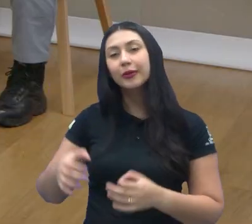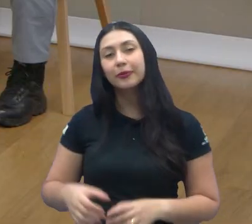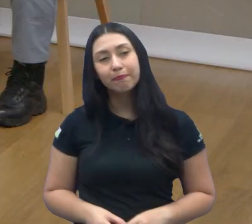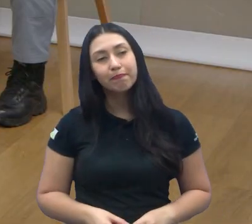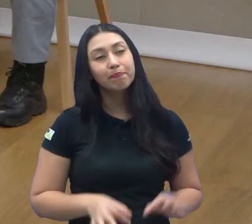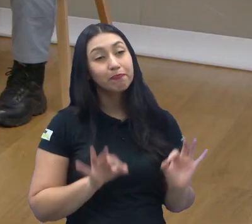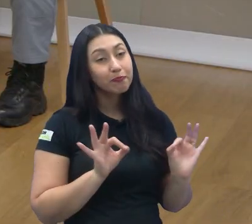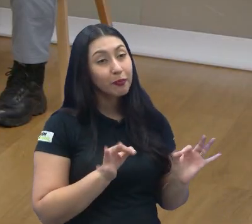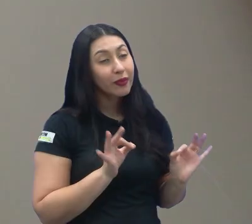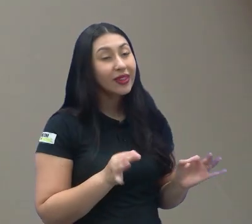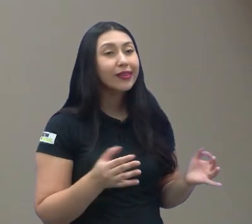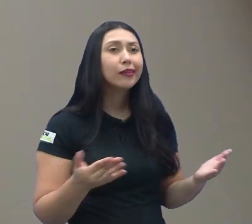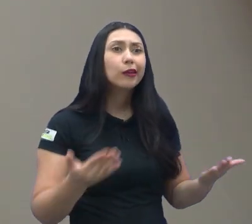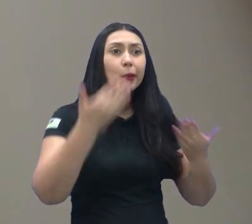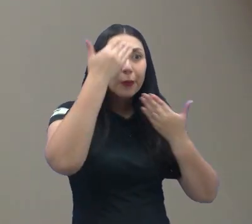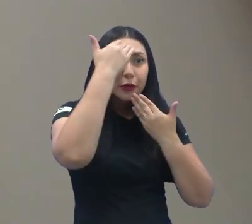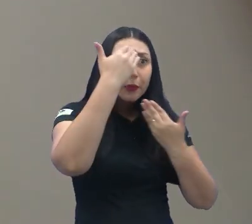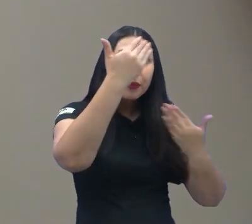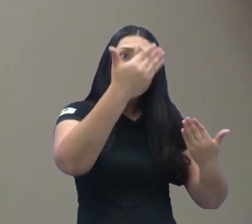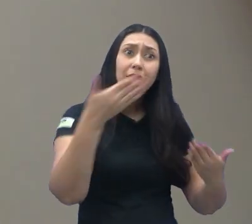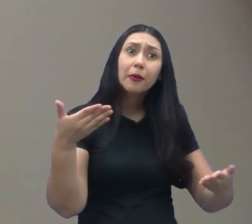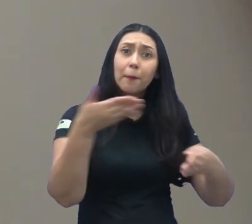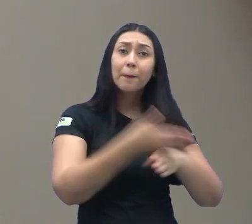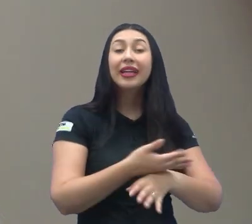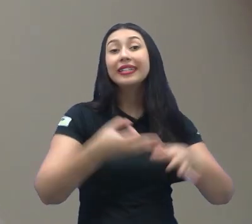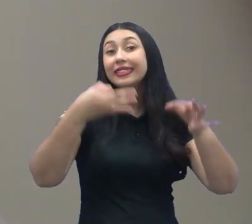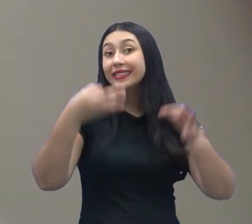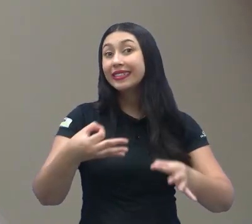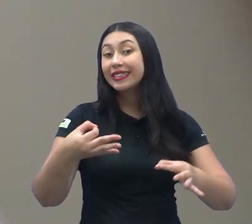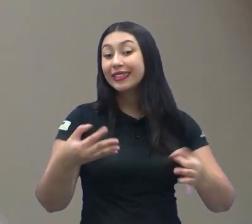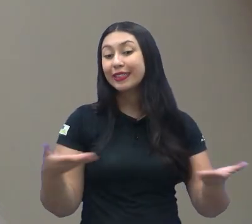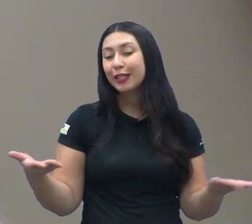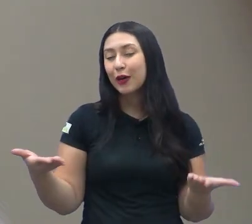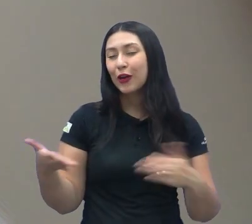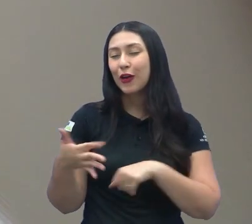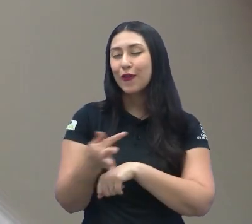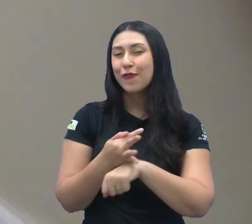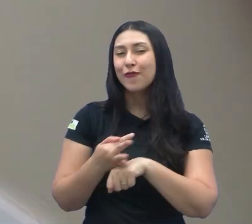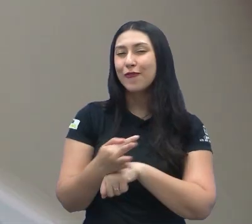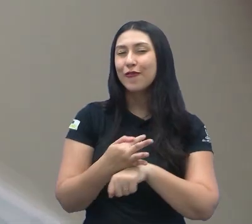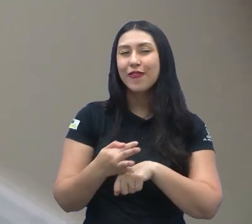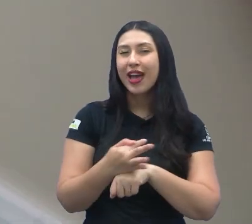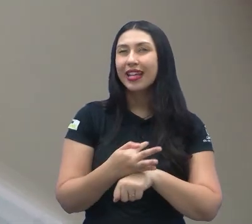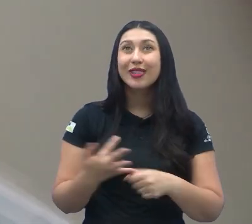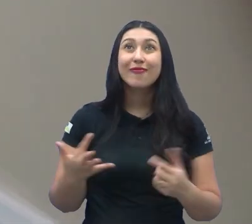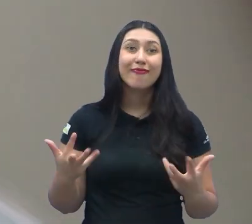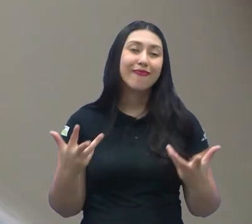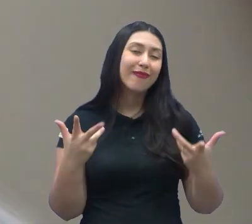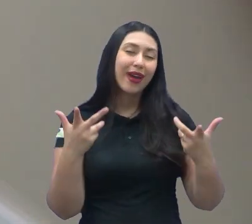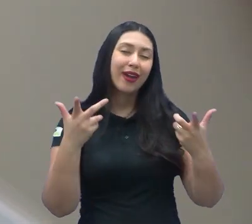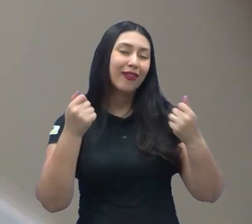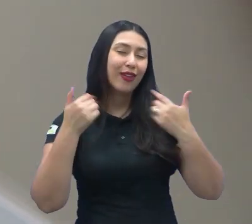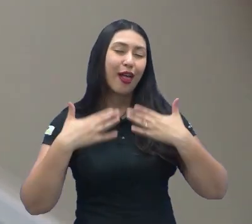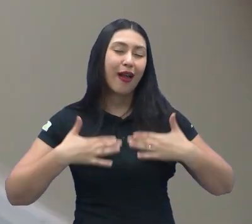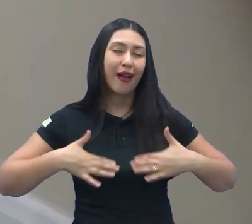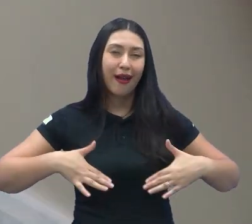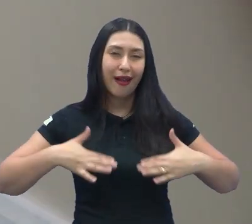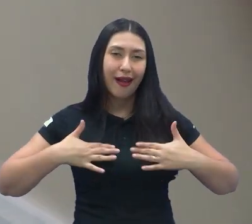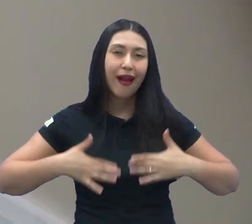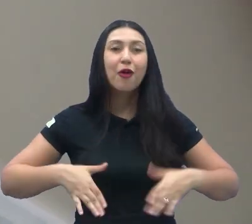Olha, Tenente, muito obrigada pela sua participação. Eu tenho certeza que as férias em casa serão muito mais tranquilas, né, depois dessas